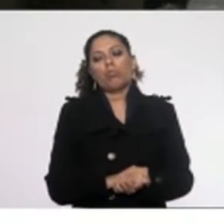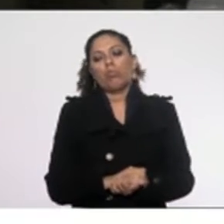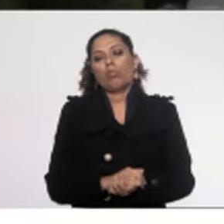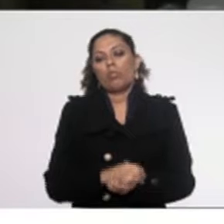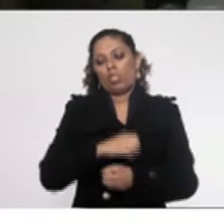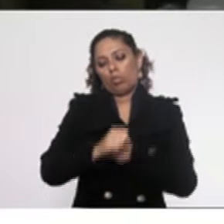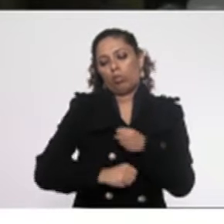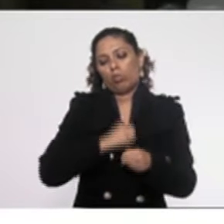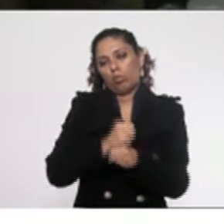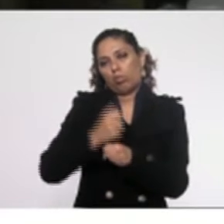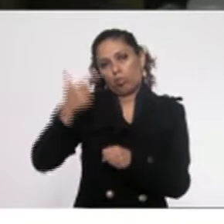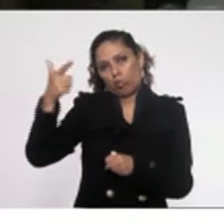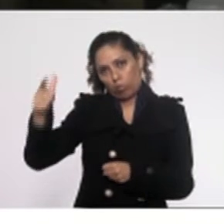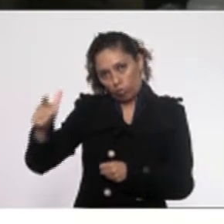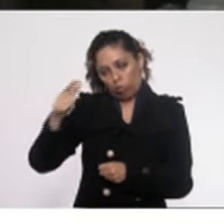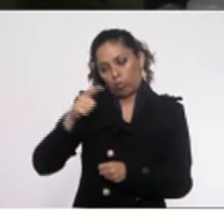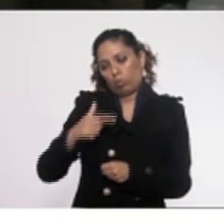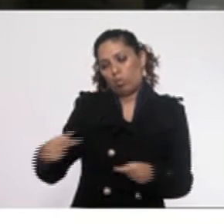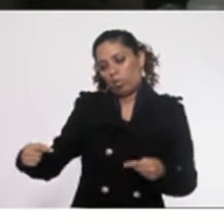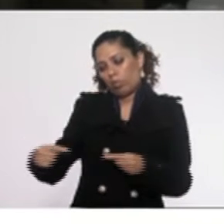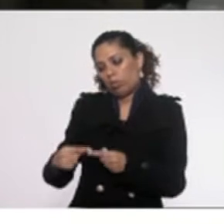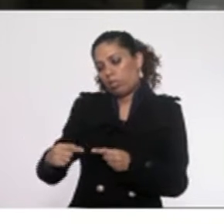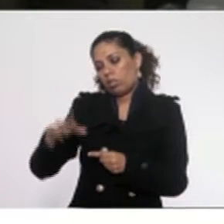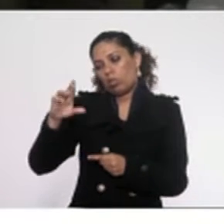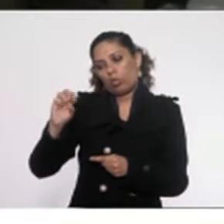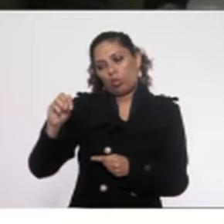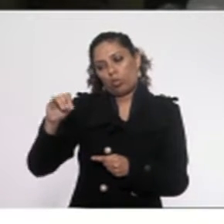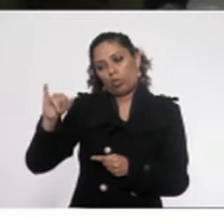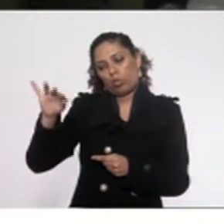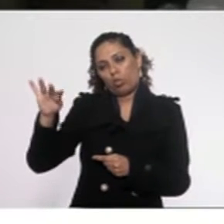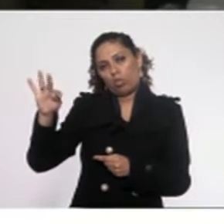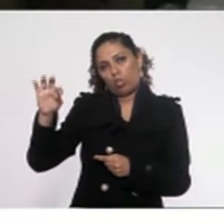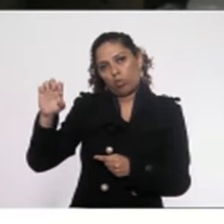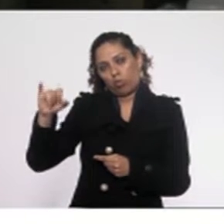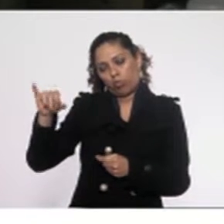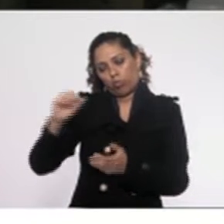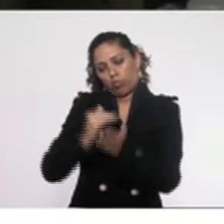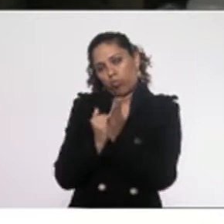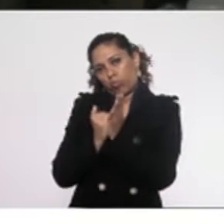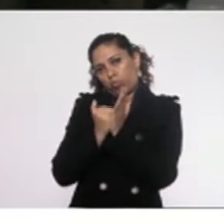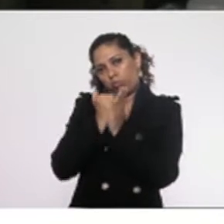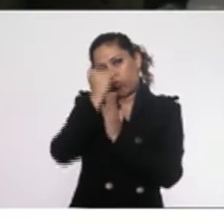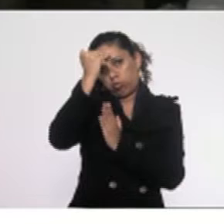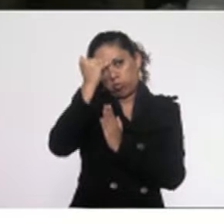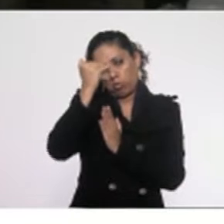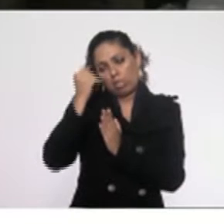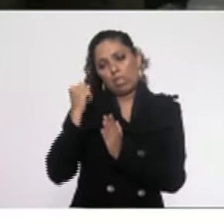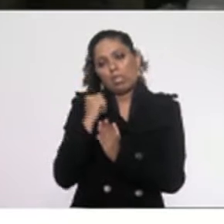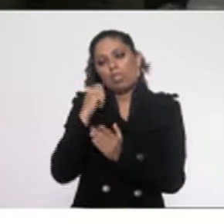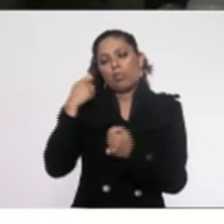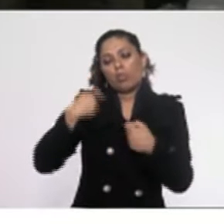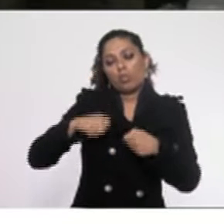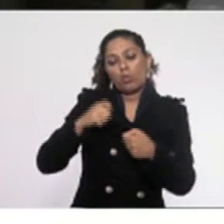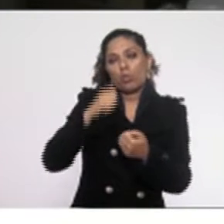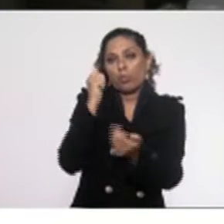No ano seguinte, quando o royalties subiu, e ele não teve que botar a fonte